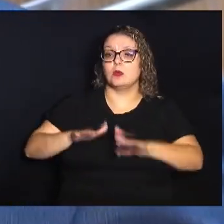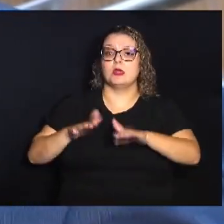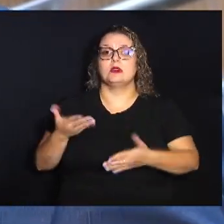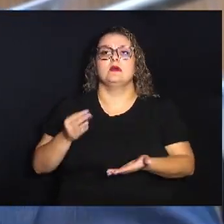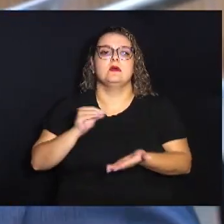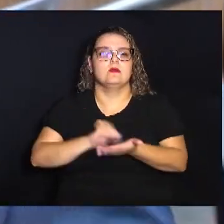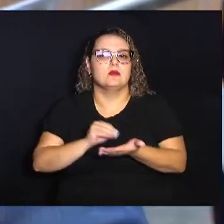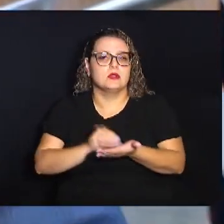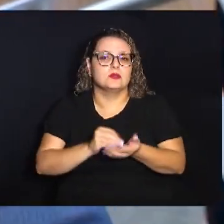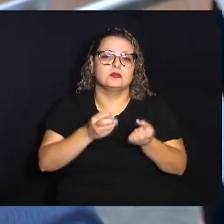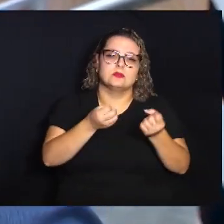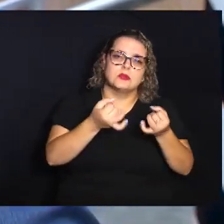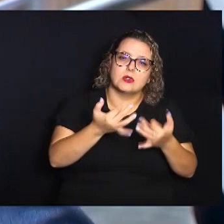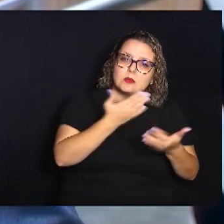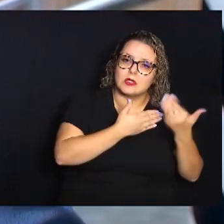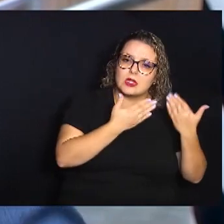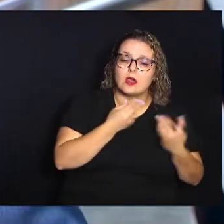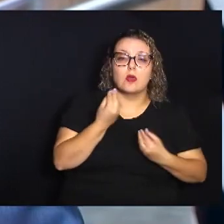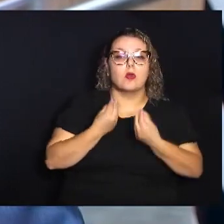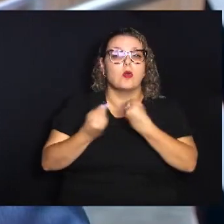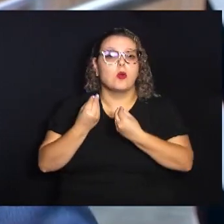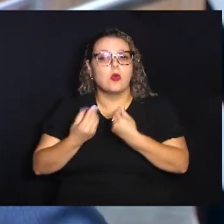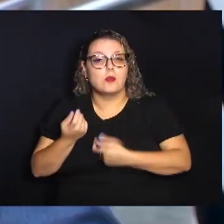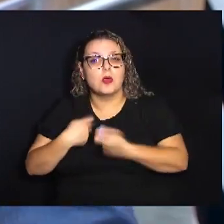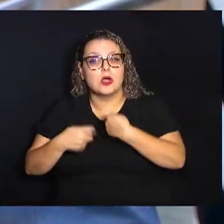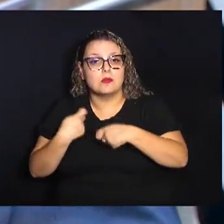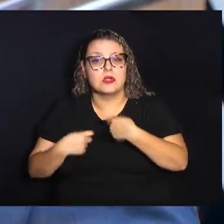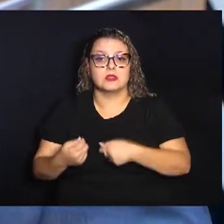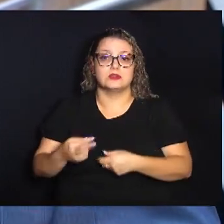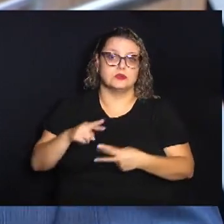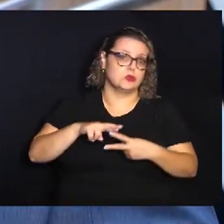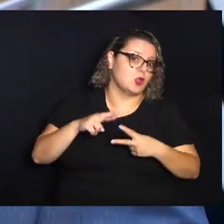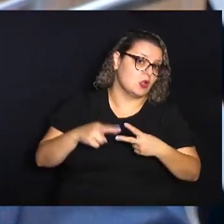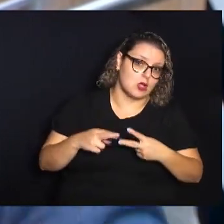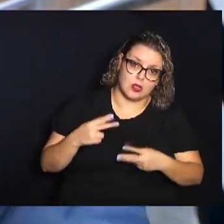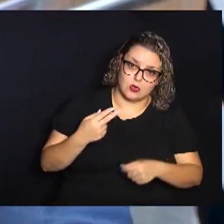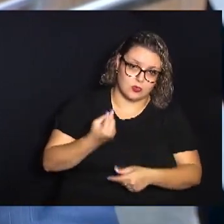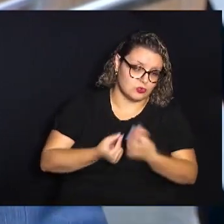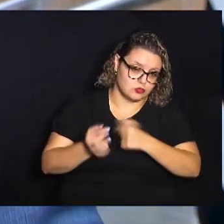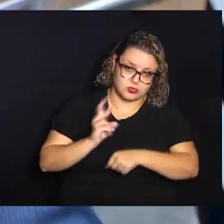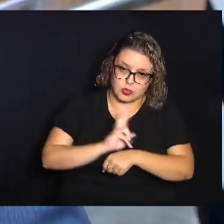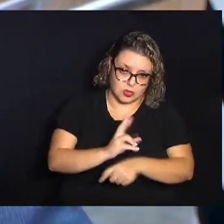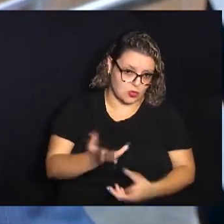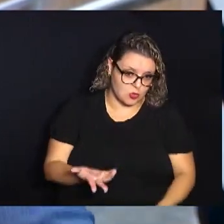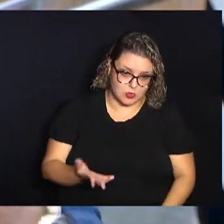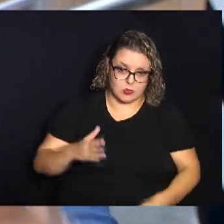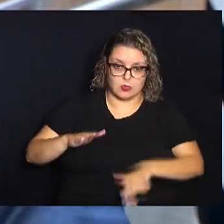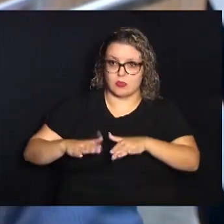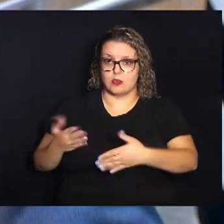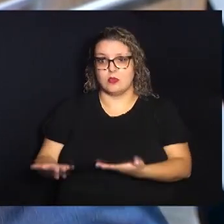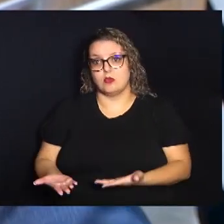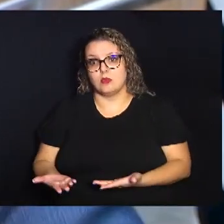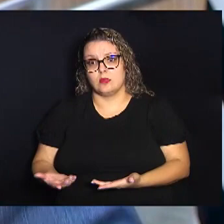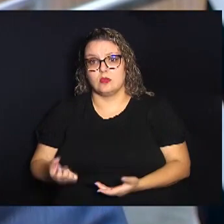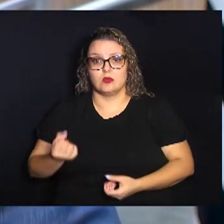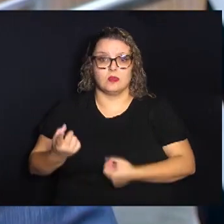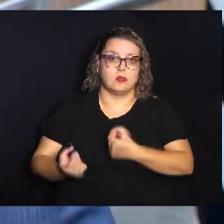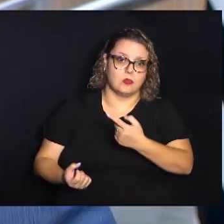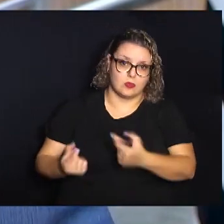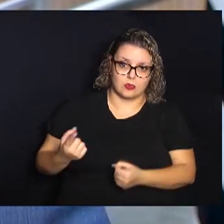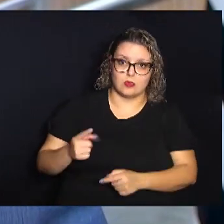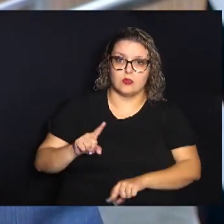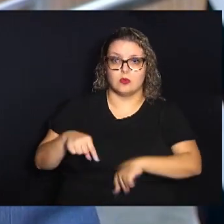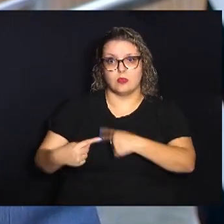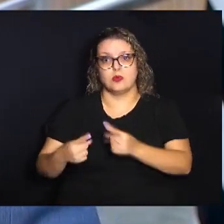uma orientação lá, como administrar os recursos dele, ou muitas vezes também se entregou aí um ou outro tipo de